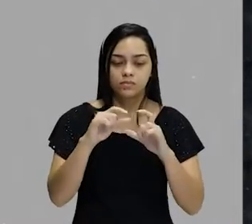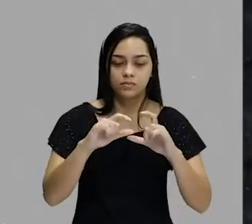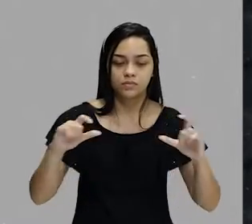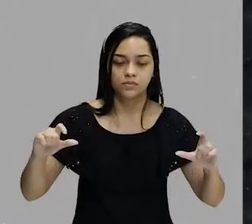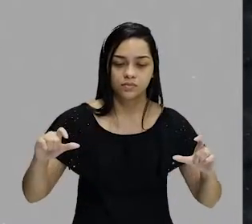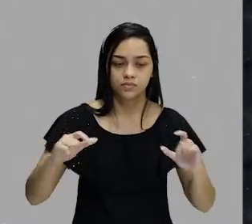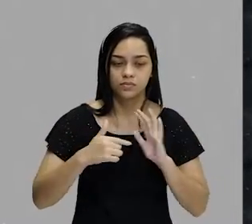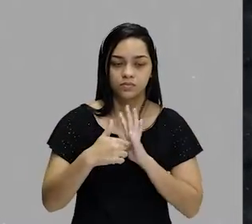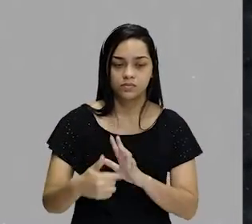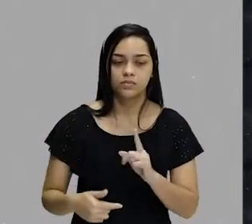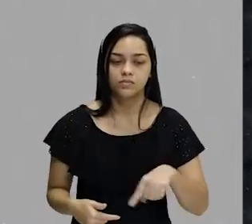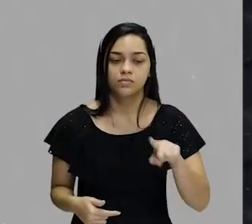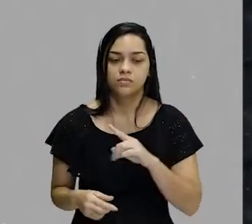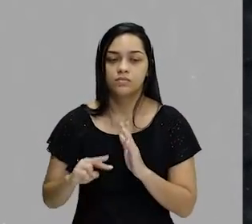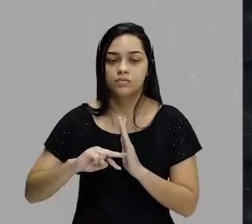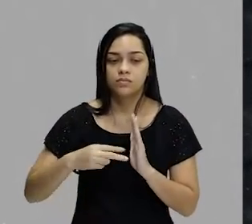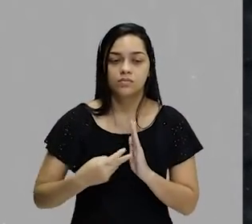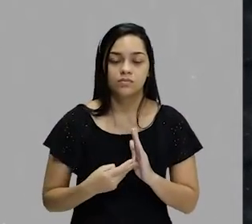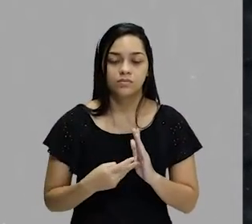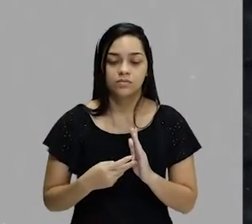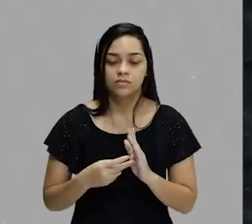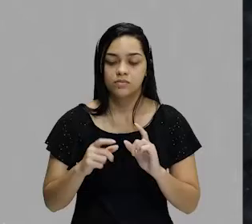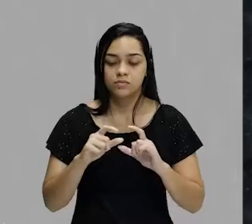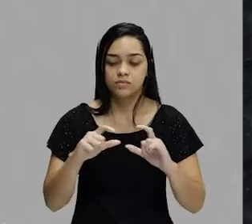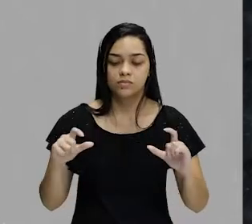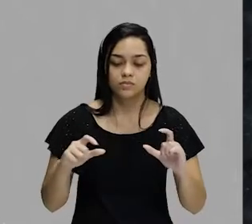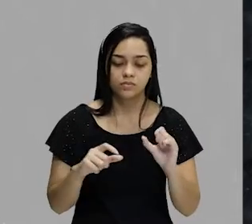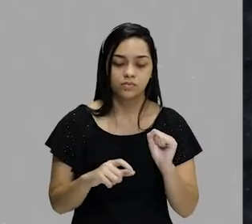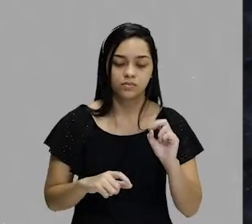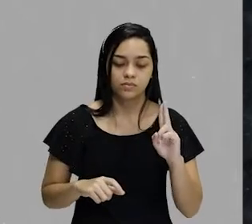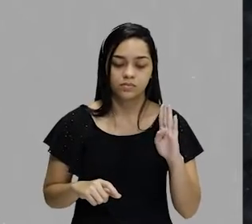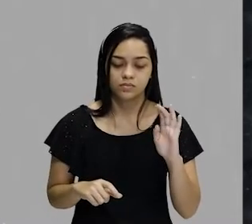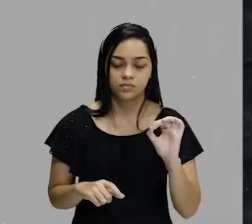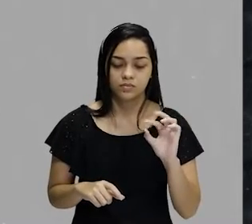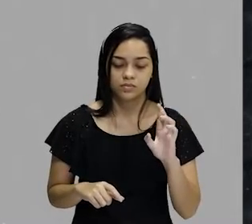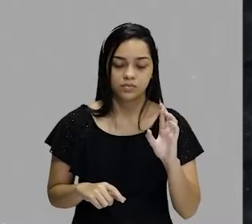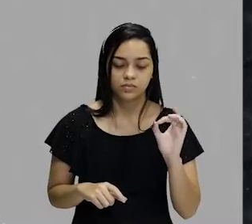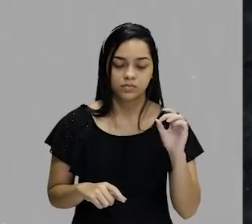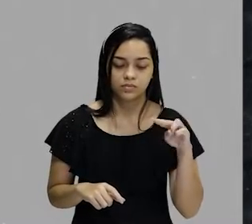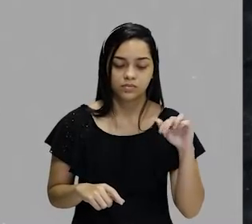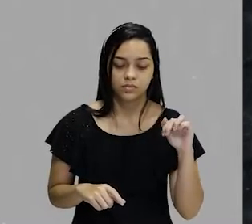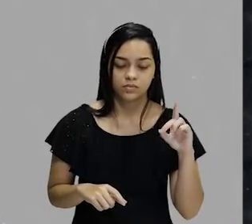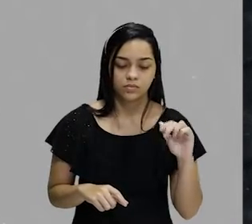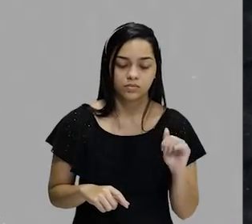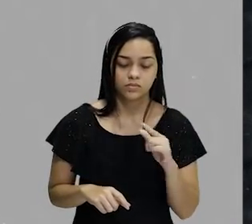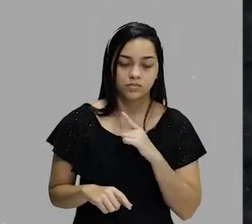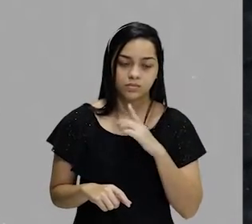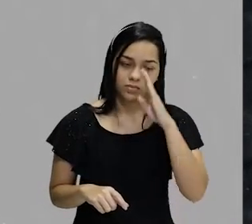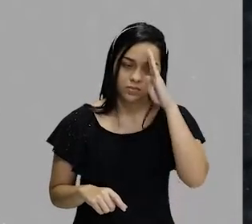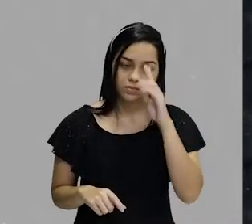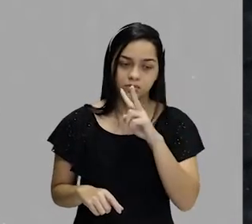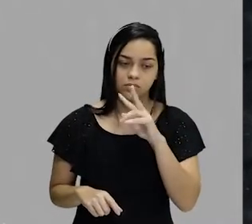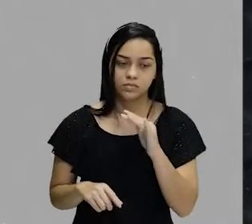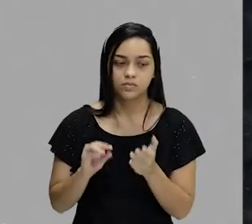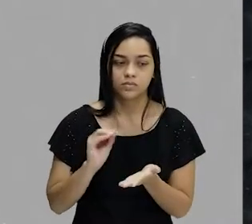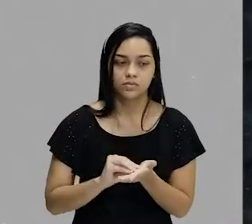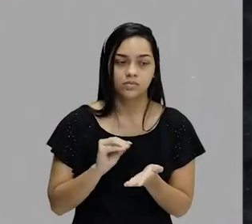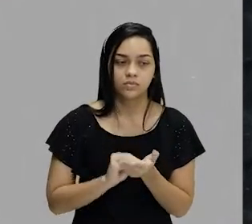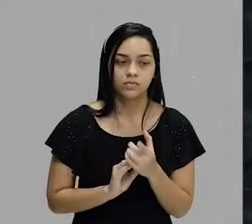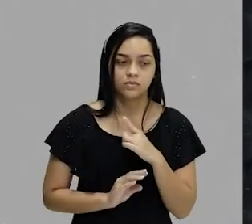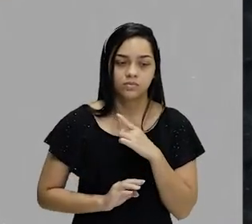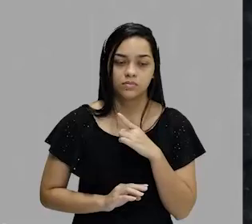orações, mostrando para vocês o que é uma oração subordinada. Por quê? Porque na oração principal vai faltar